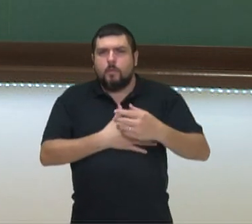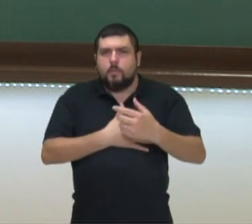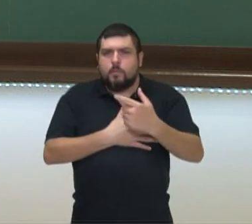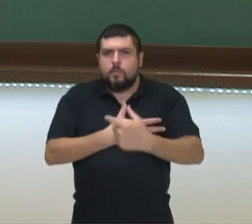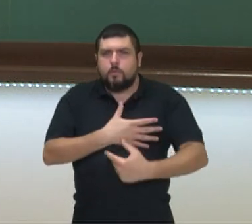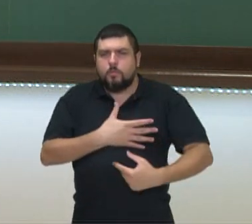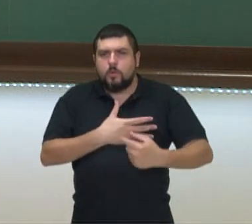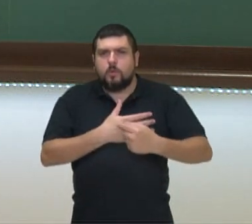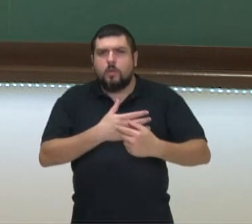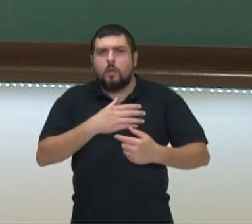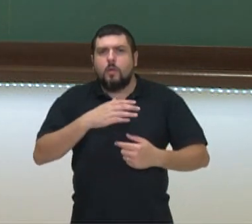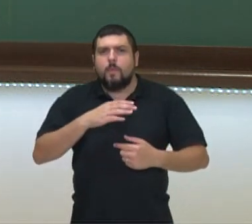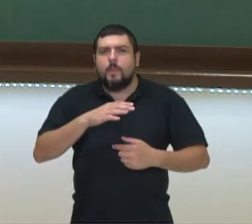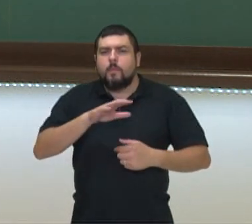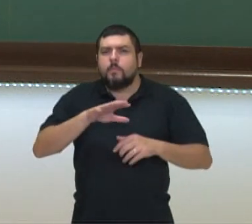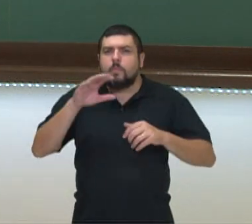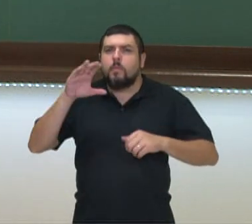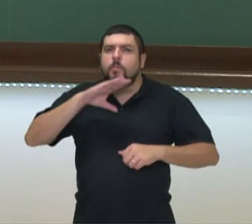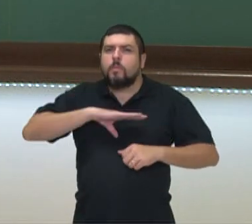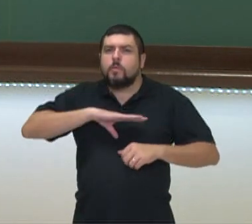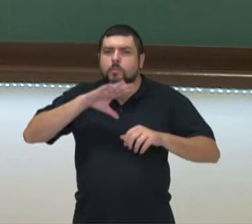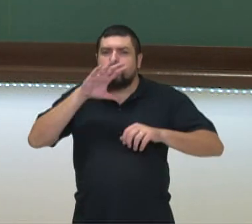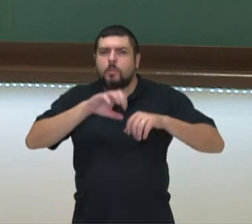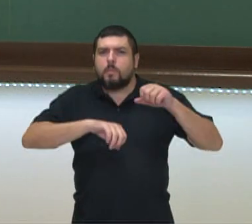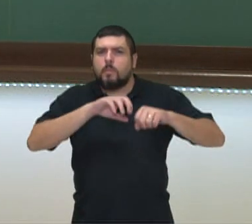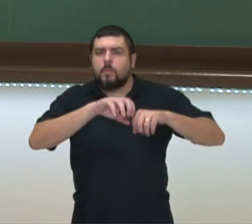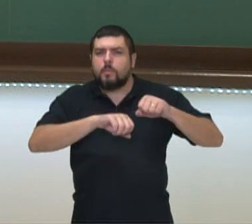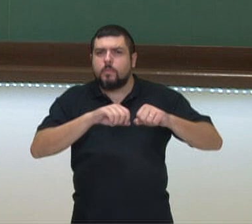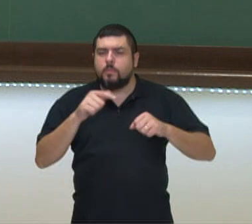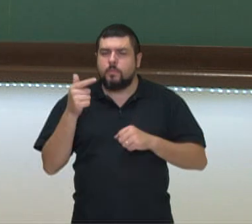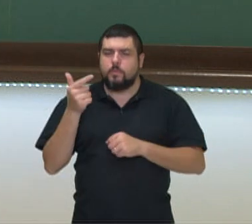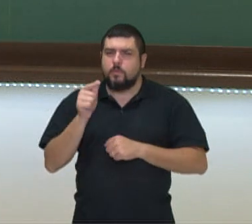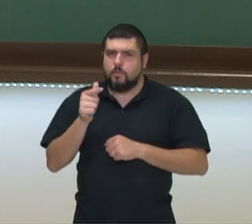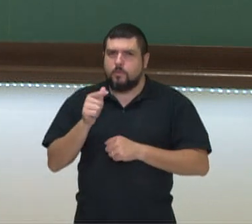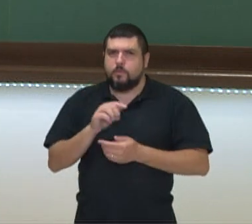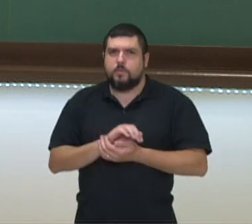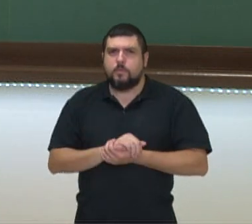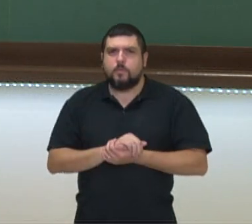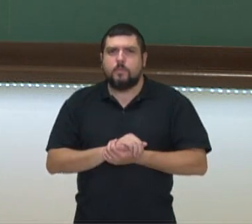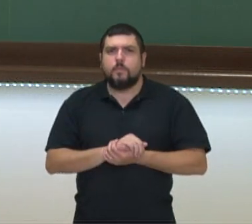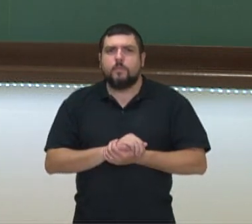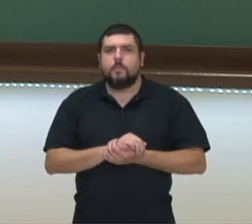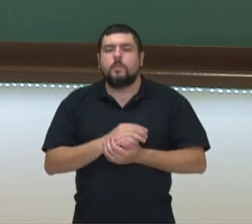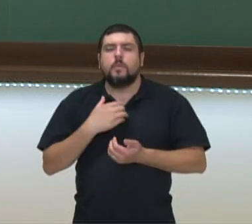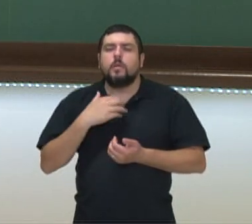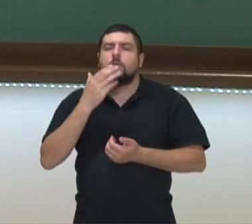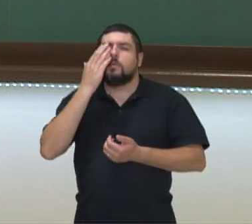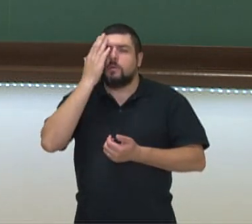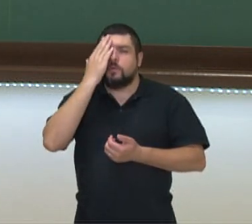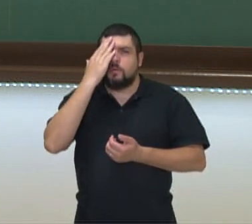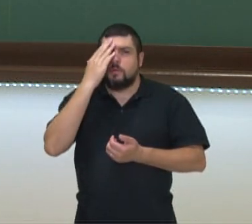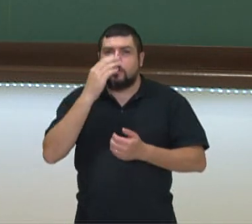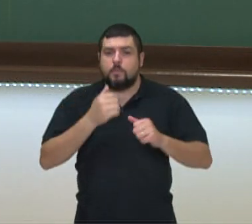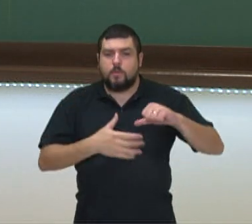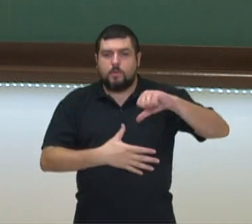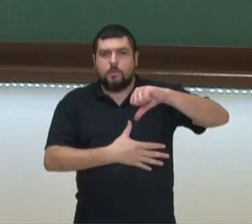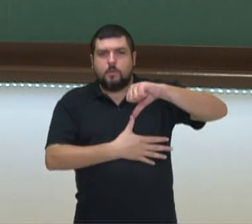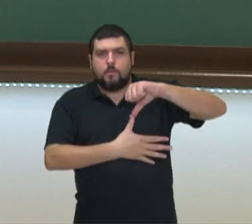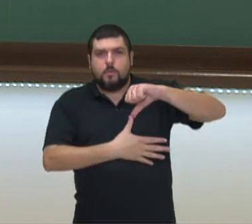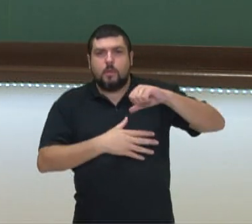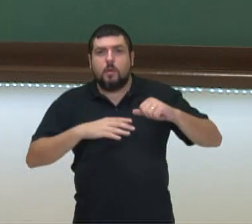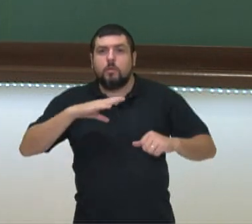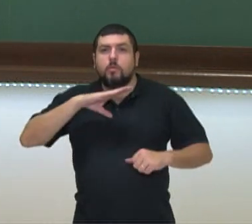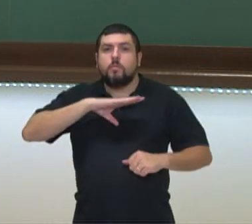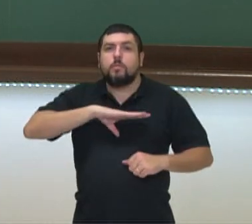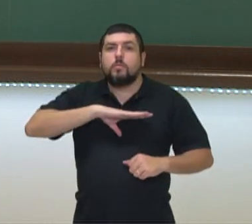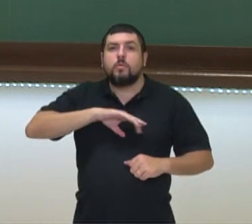né, a Virginia Company of London, para fazer essa exploração. Nós sabemos que na América Portuguesa a exploração esteve a cargo